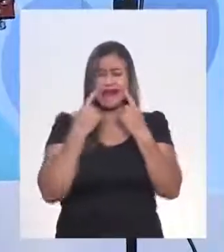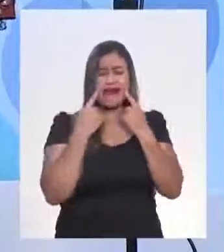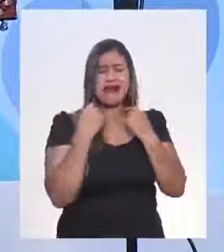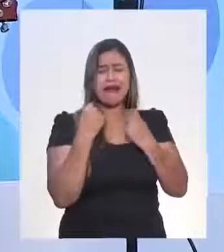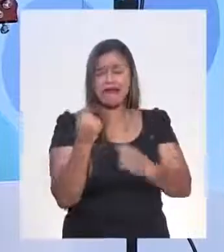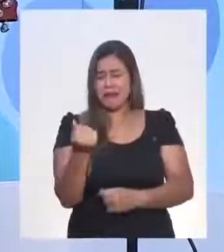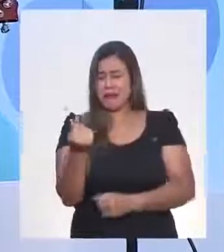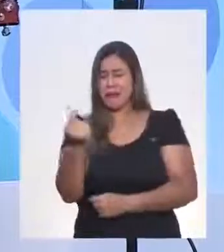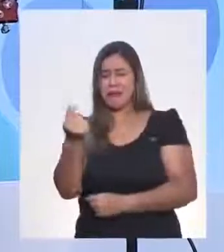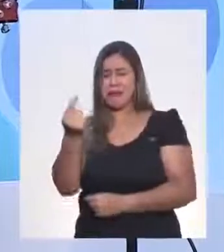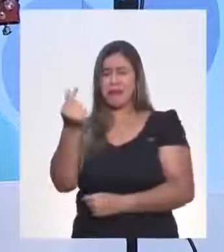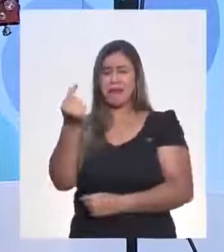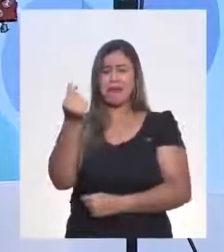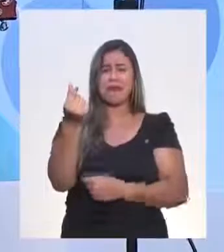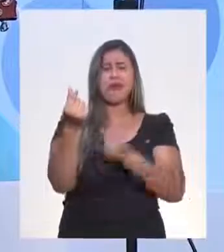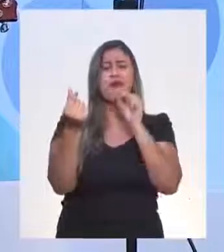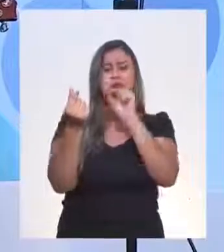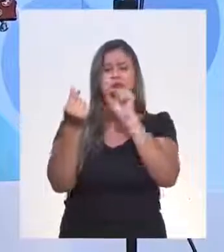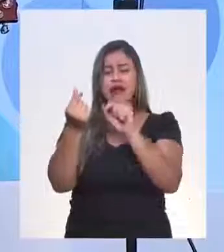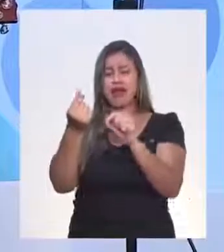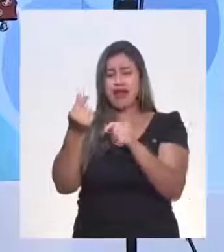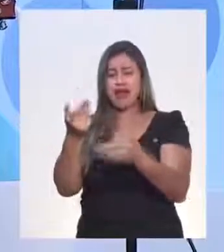que caiu